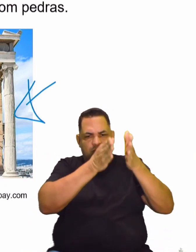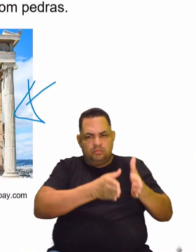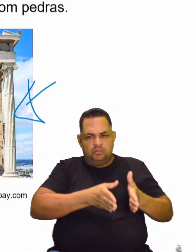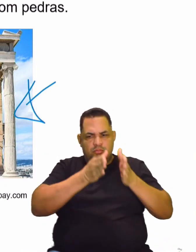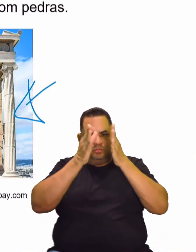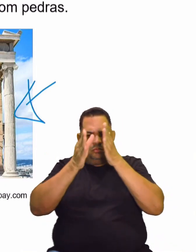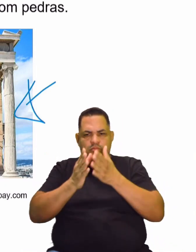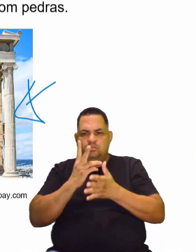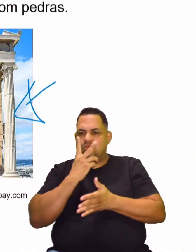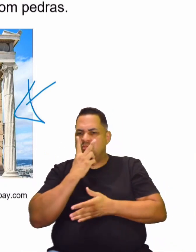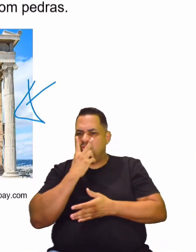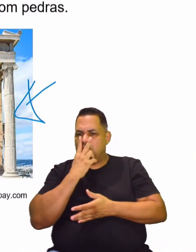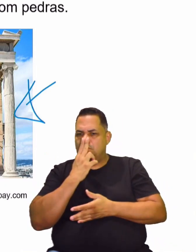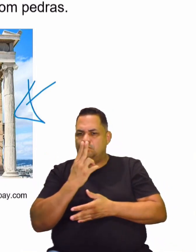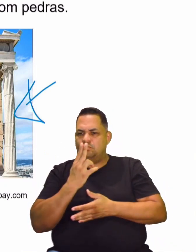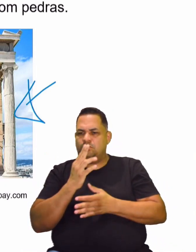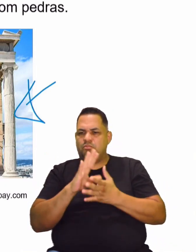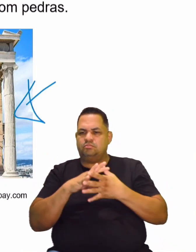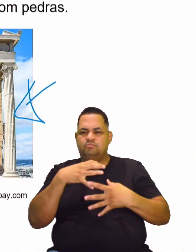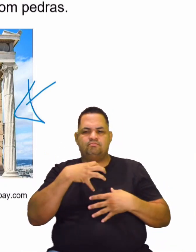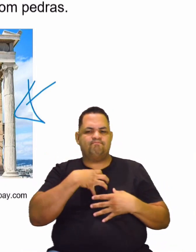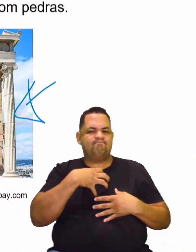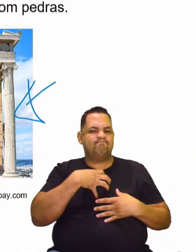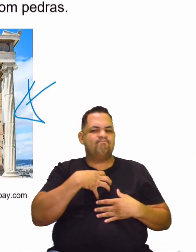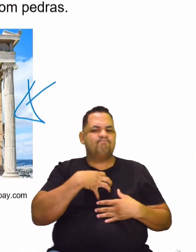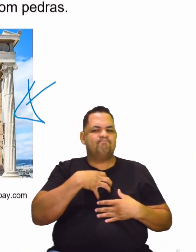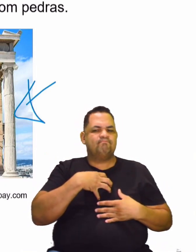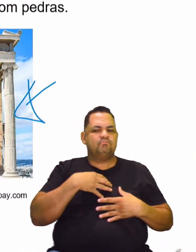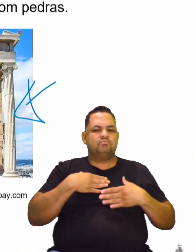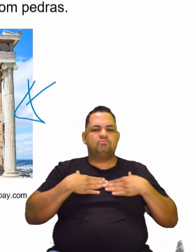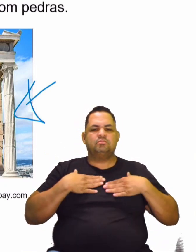essa sensação de leveza.